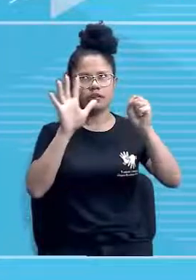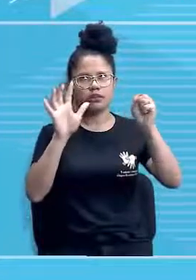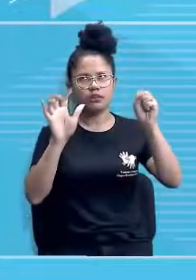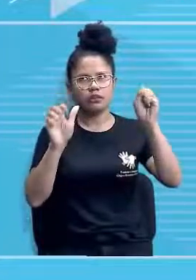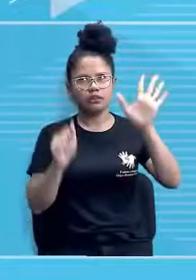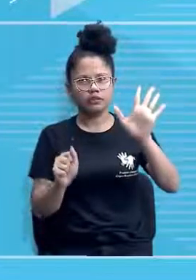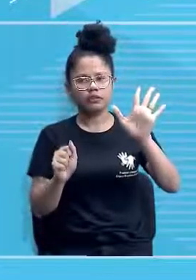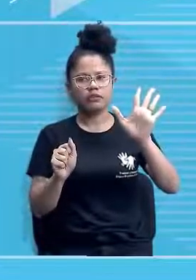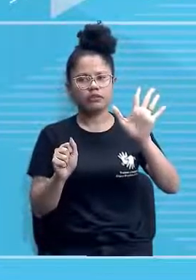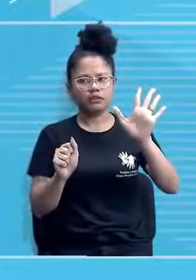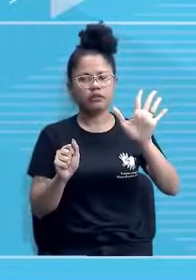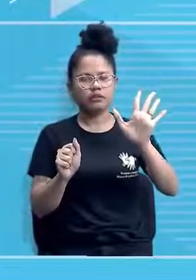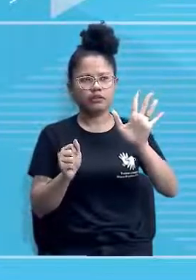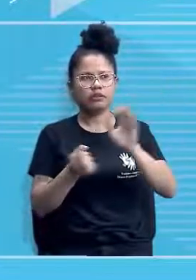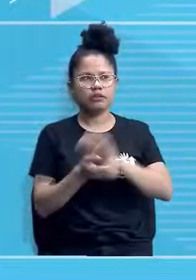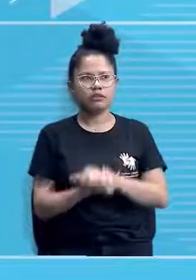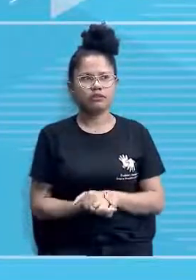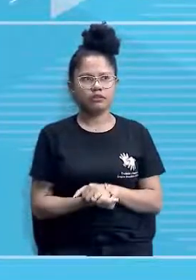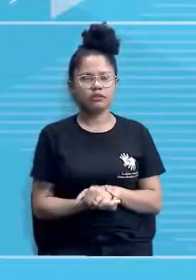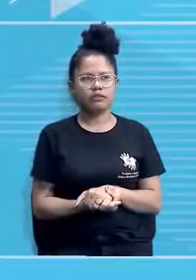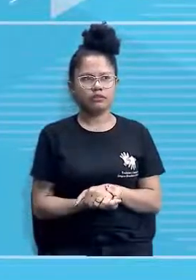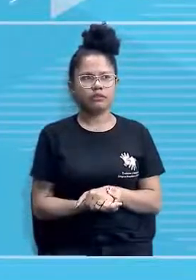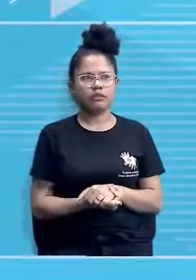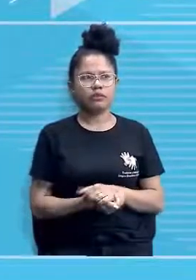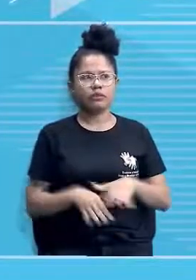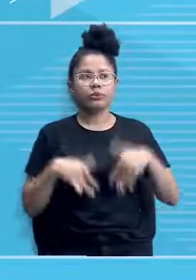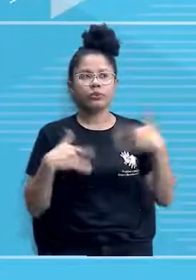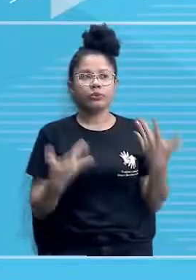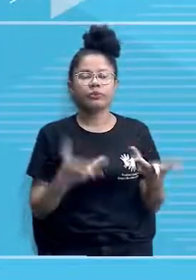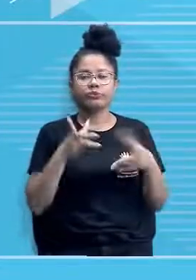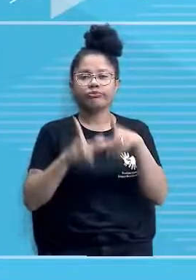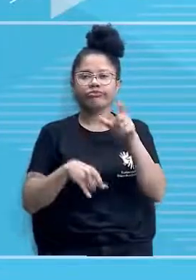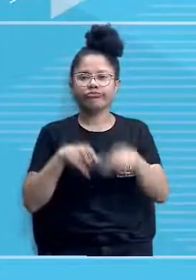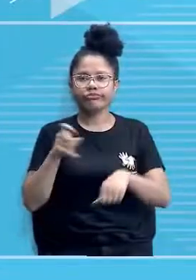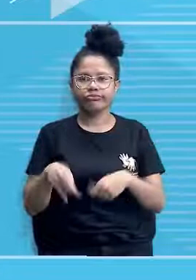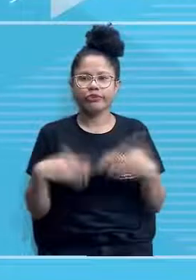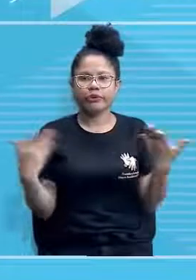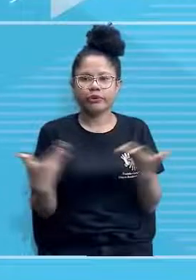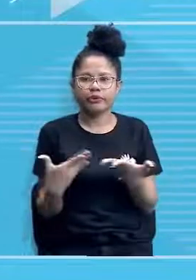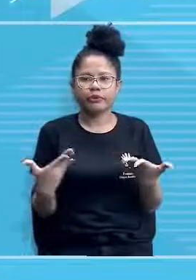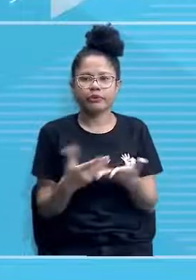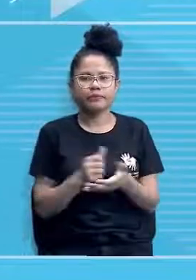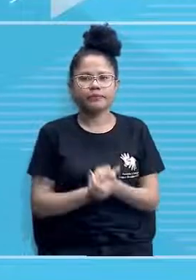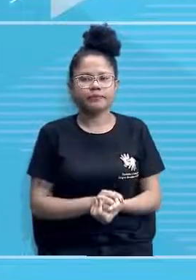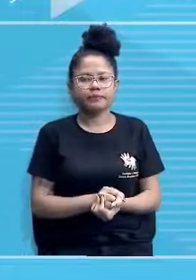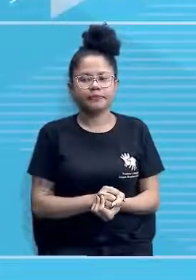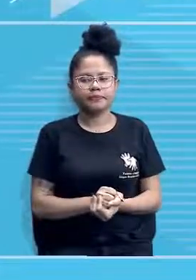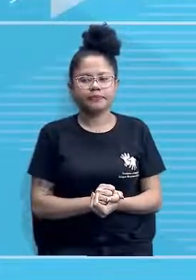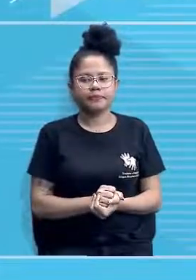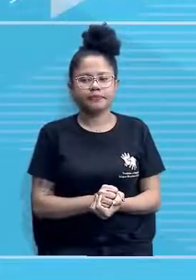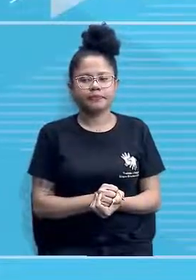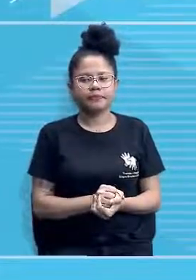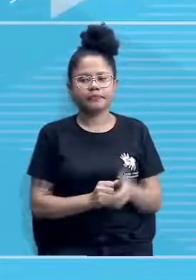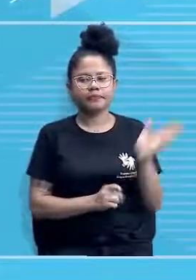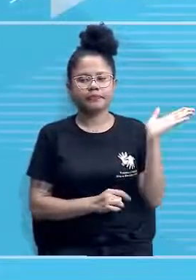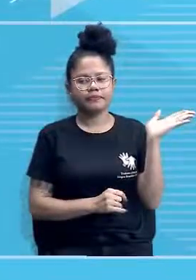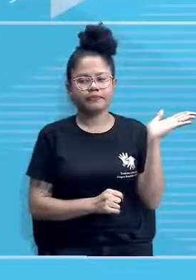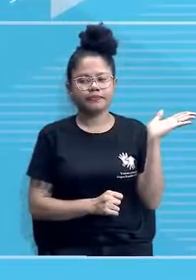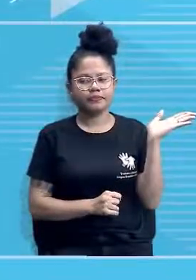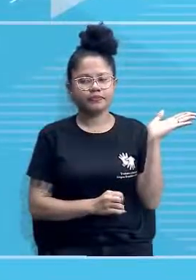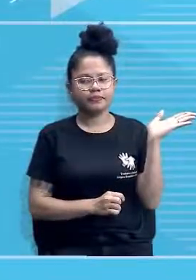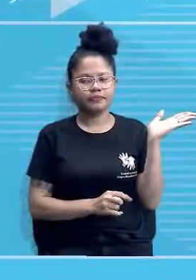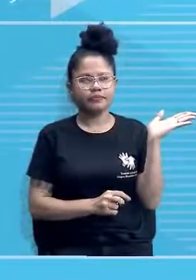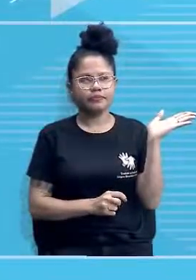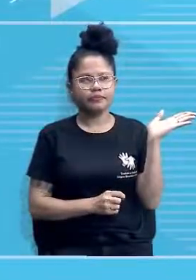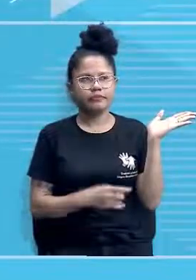ó e agora qual o critério utilizado aqui nesse exemplo essa olha só aqui você tem